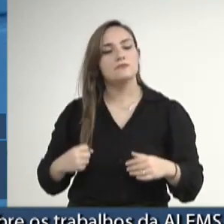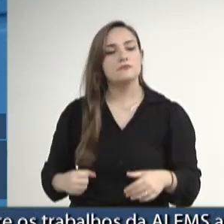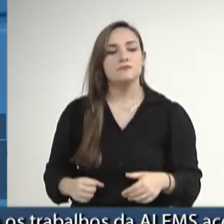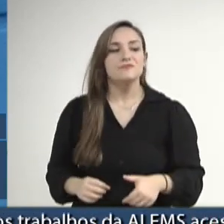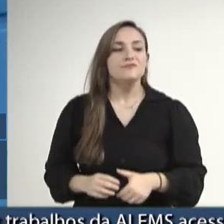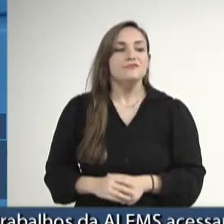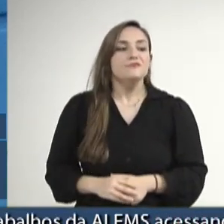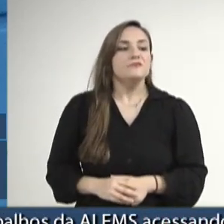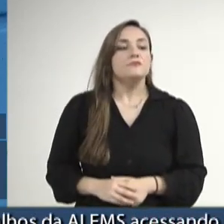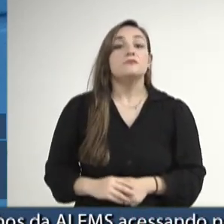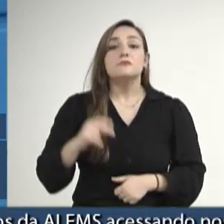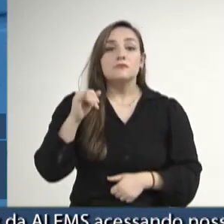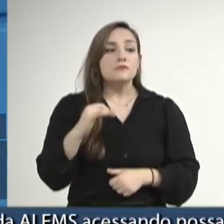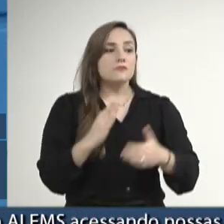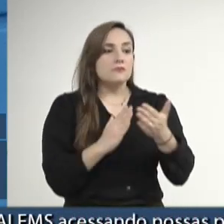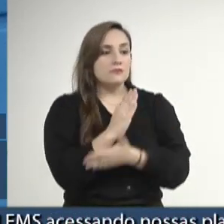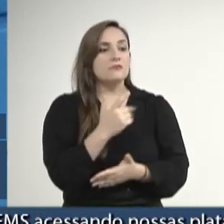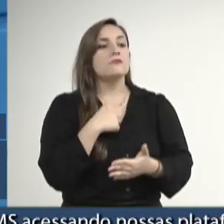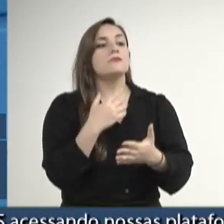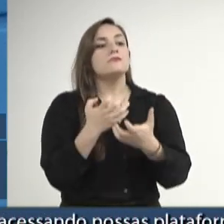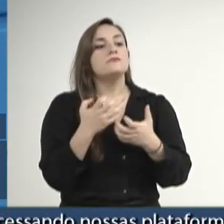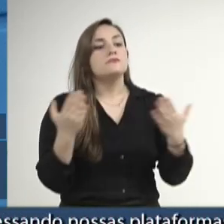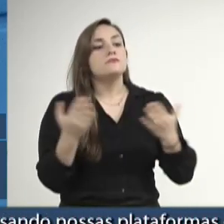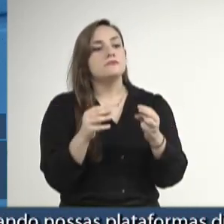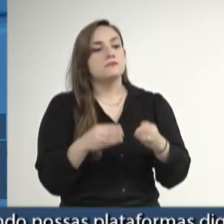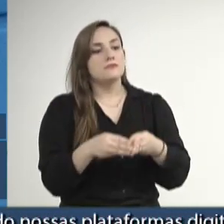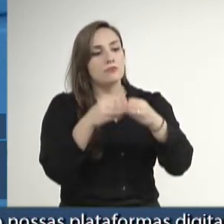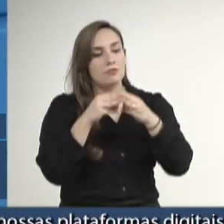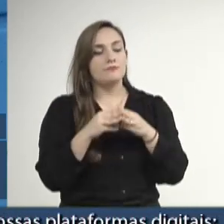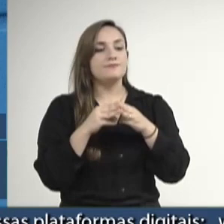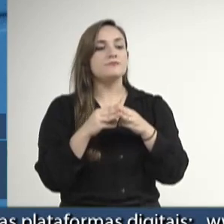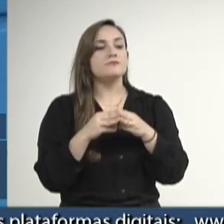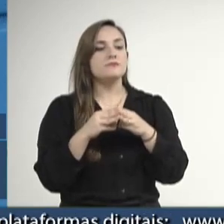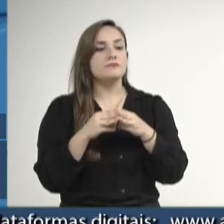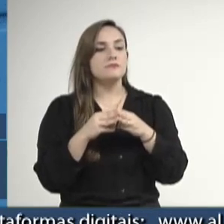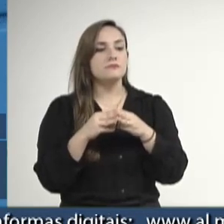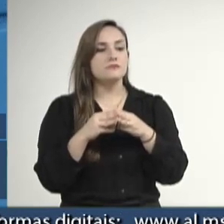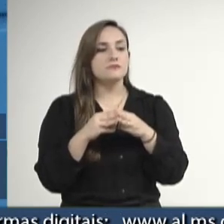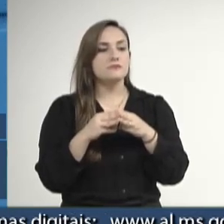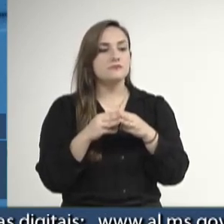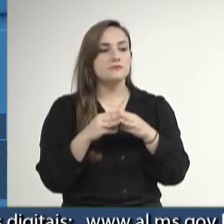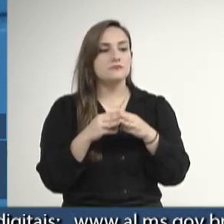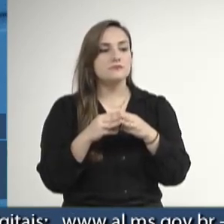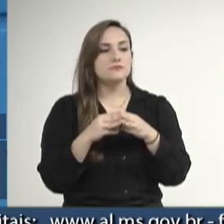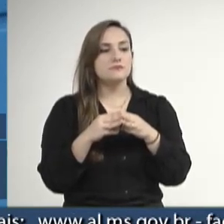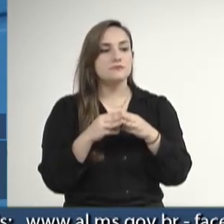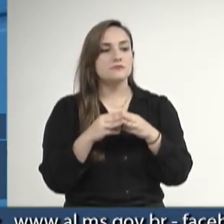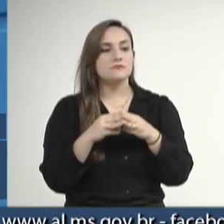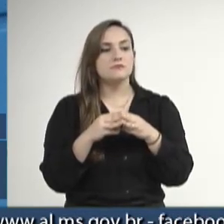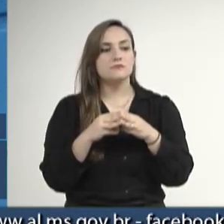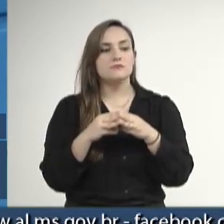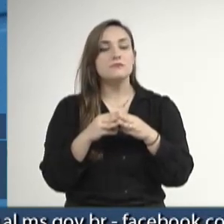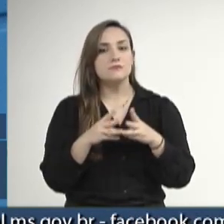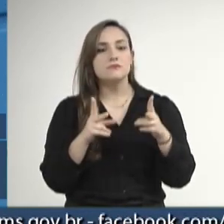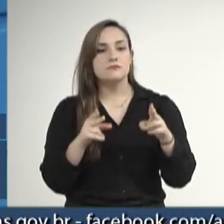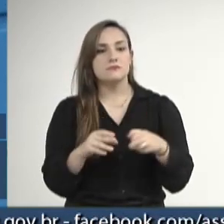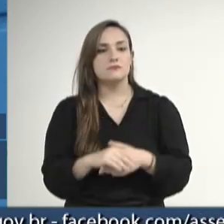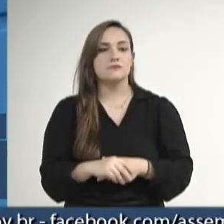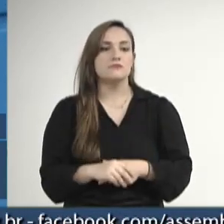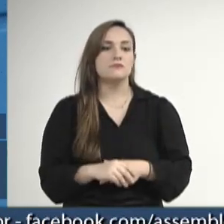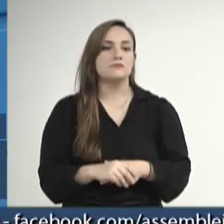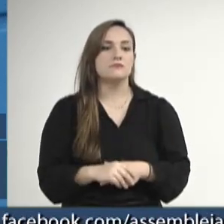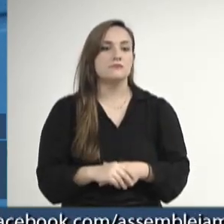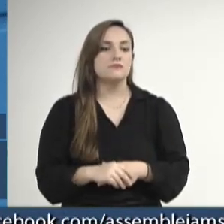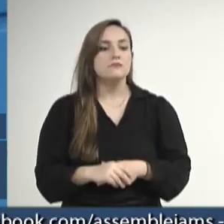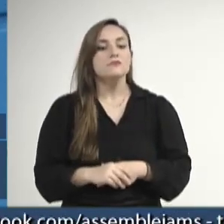que apresente emoção fosse redigida nos seguintes termos a Assembleia Legislativa do Estado de Mato